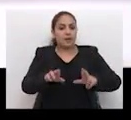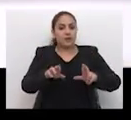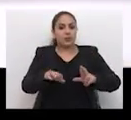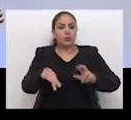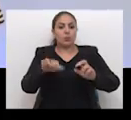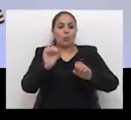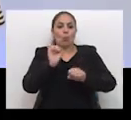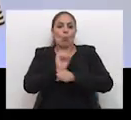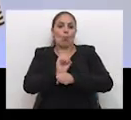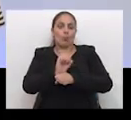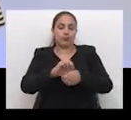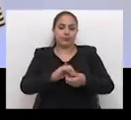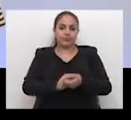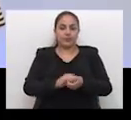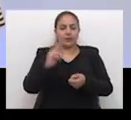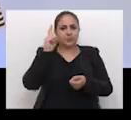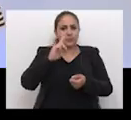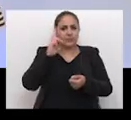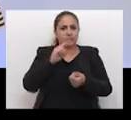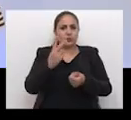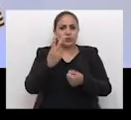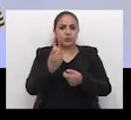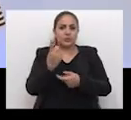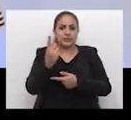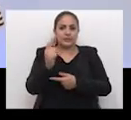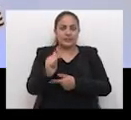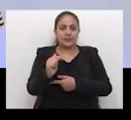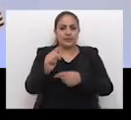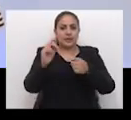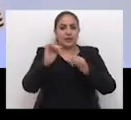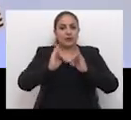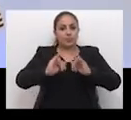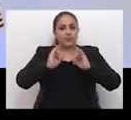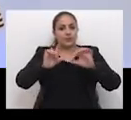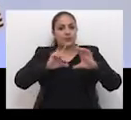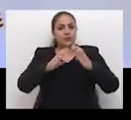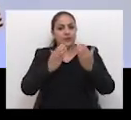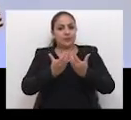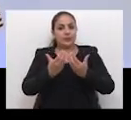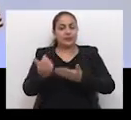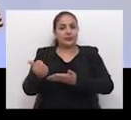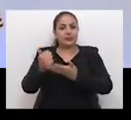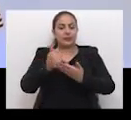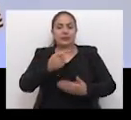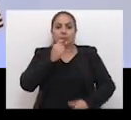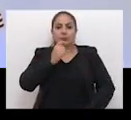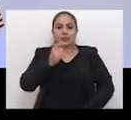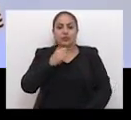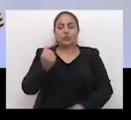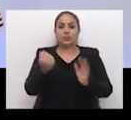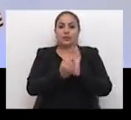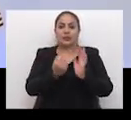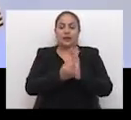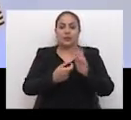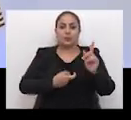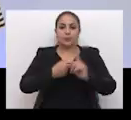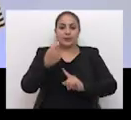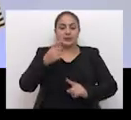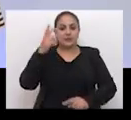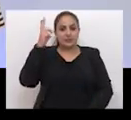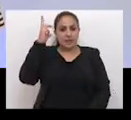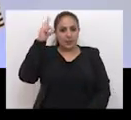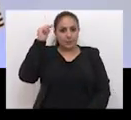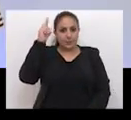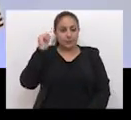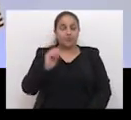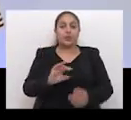fique ociosa. E nas reprises de 2017, o Jornal da Câmara traz as reportagens que marcaram o mês de abril. A